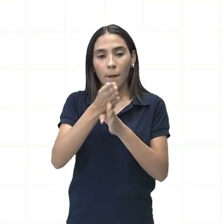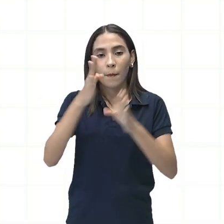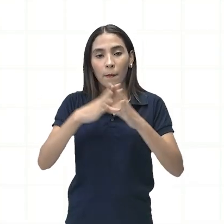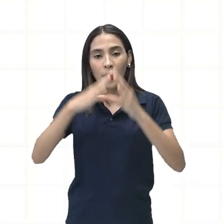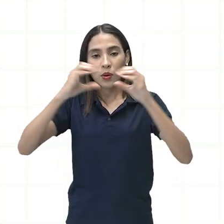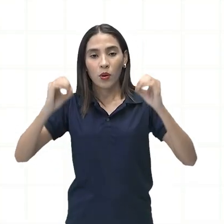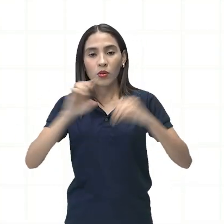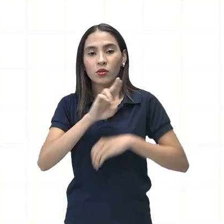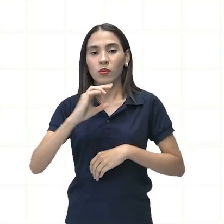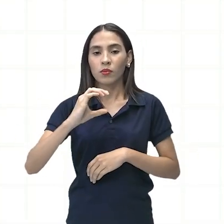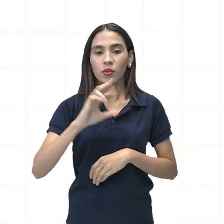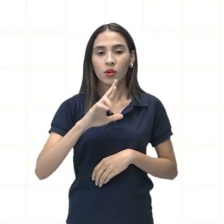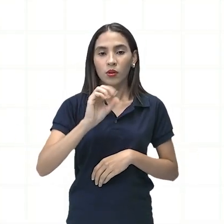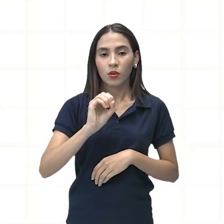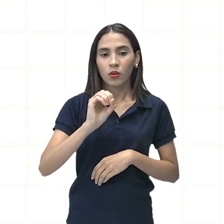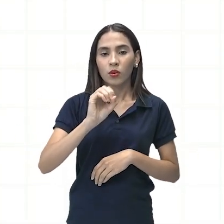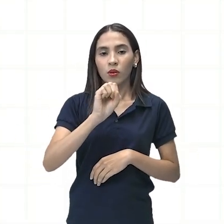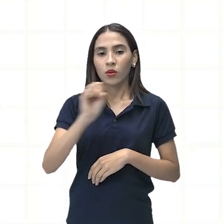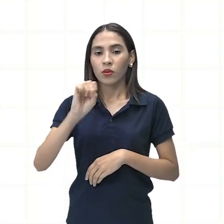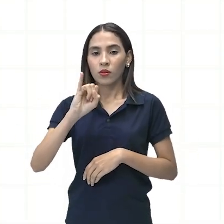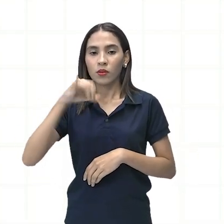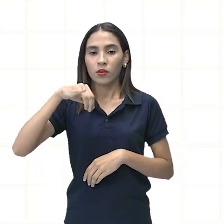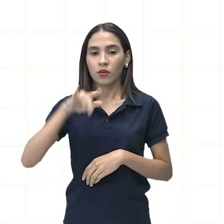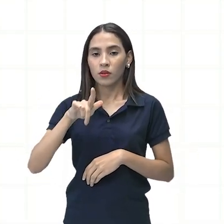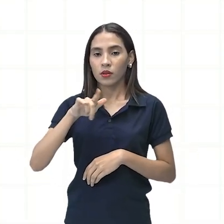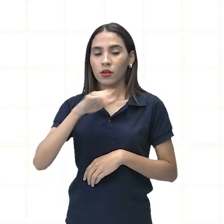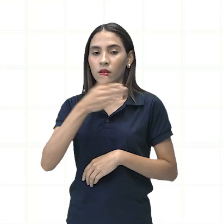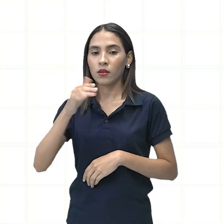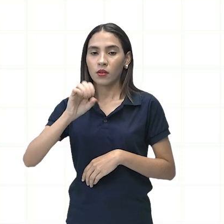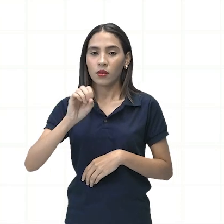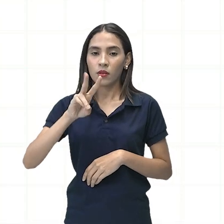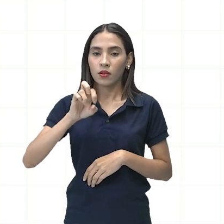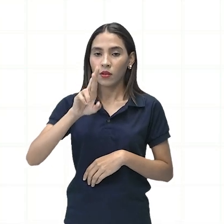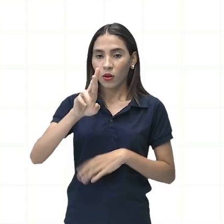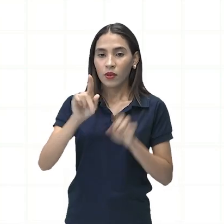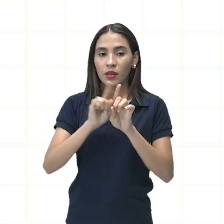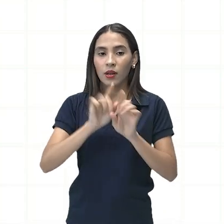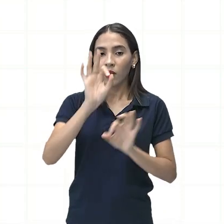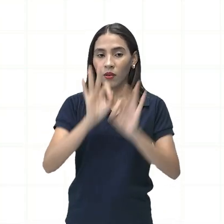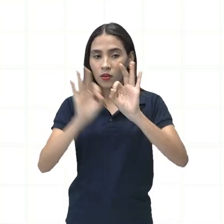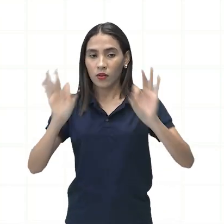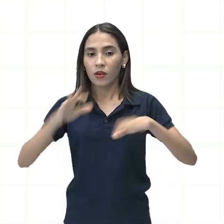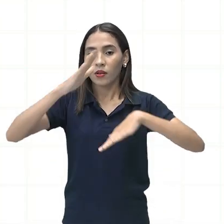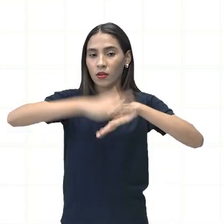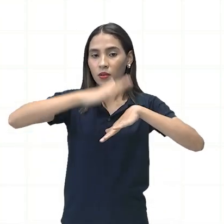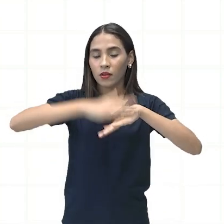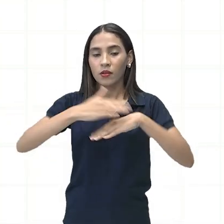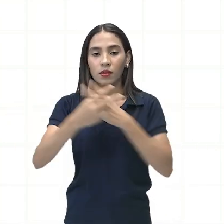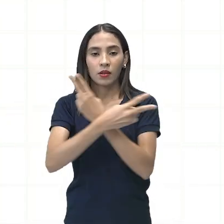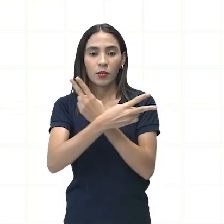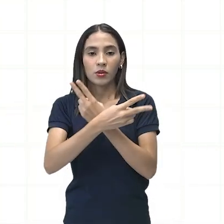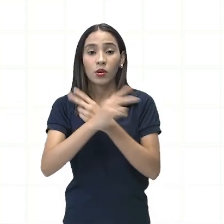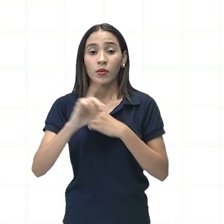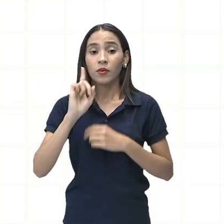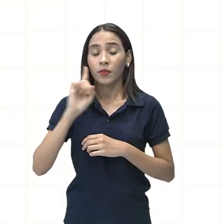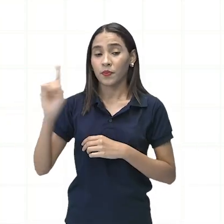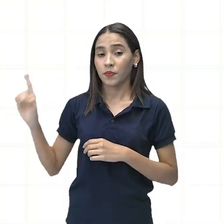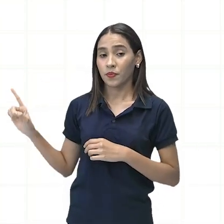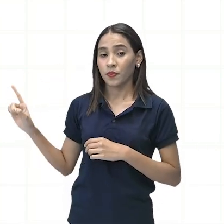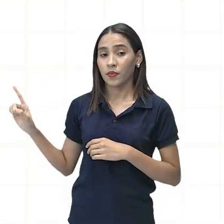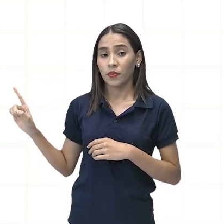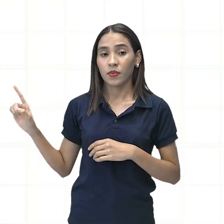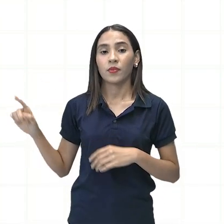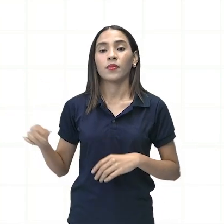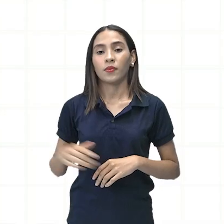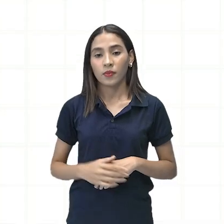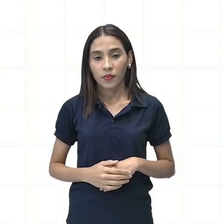crossing over e a distribuição independente dos cromossomos. Vejam só, a